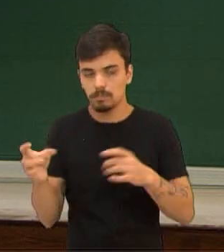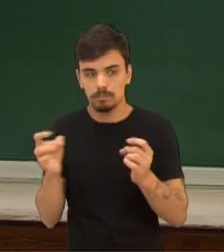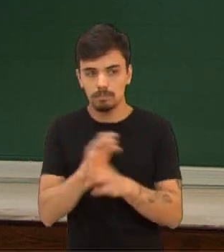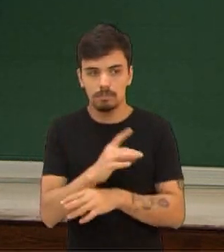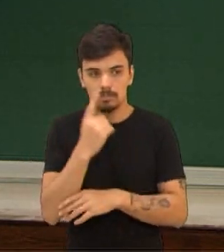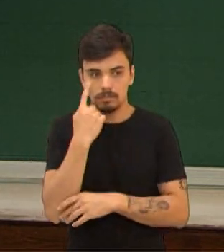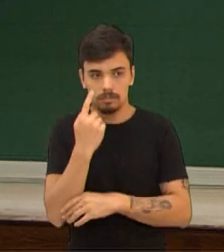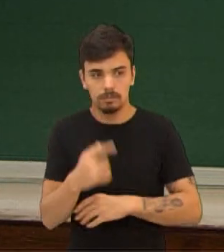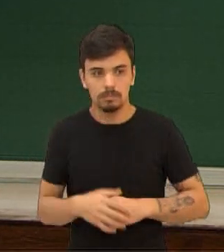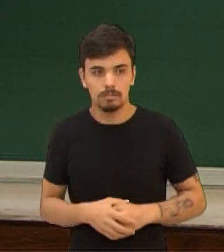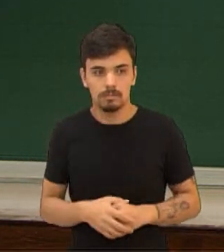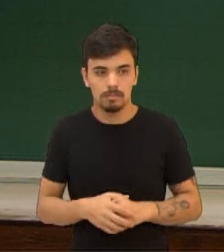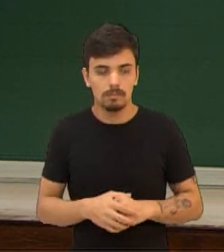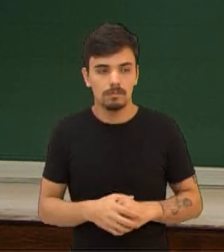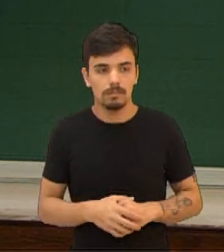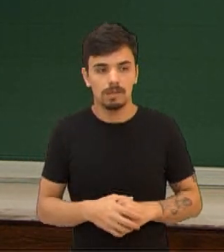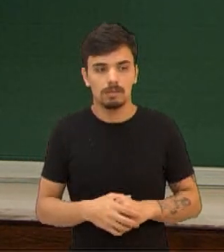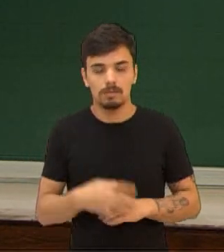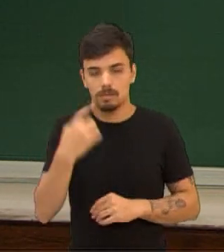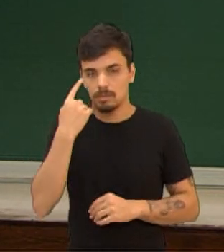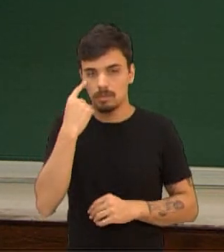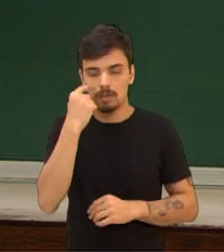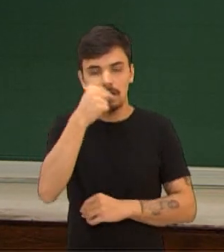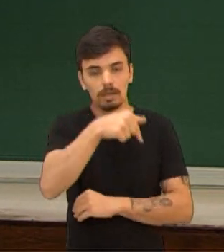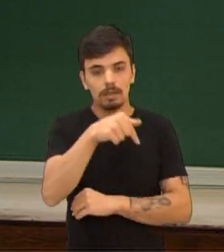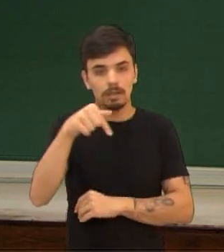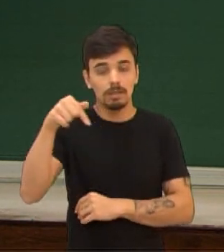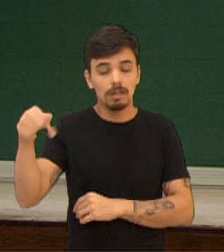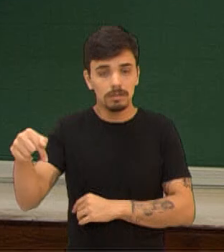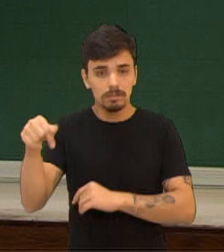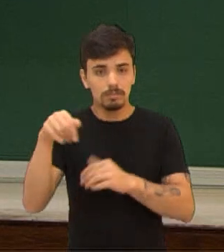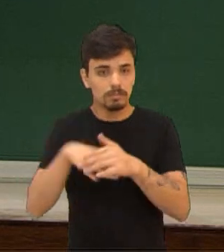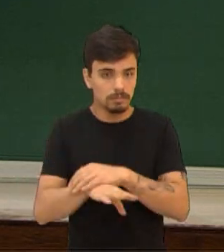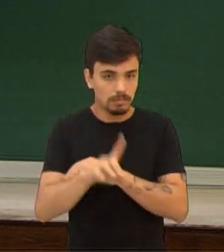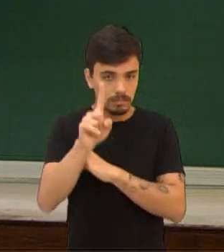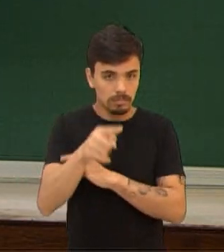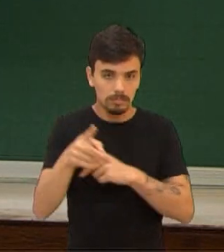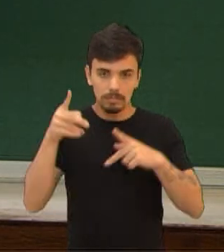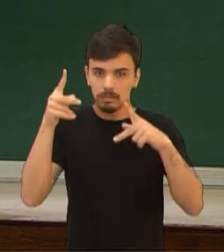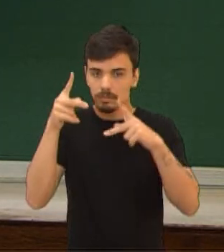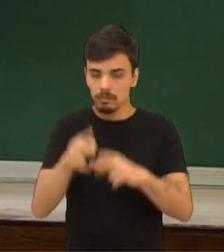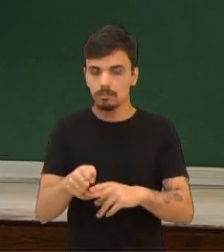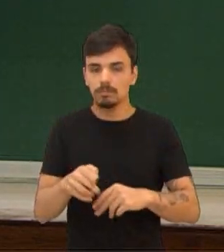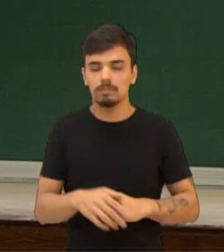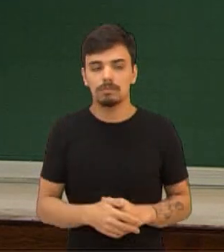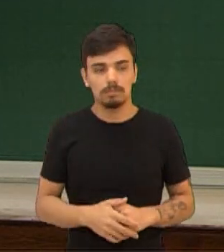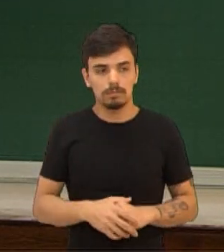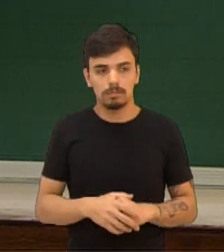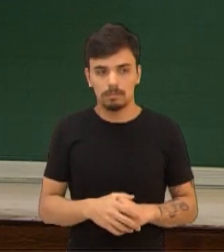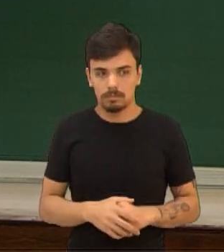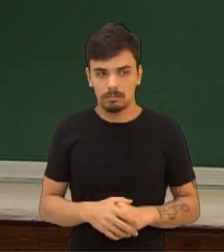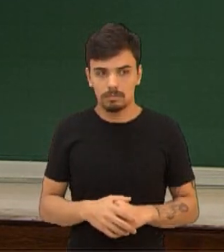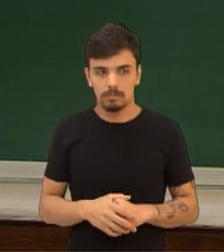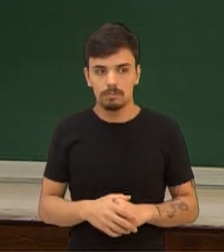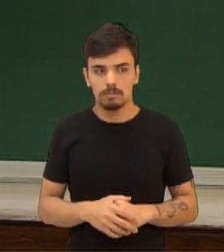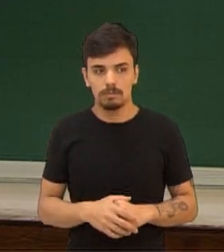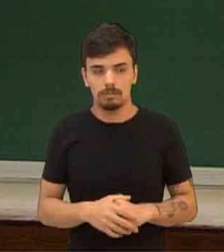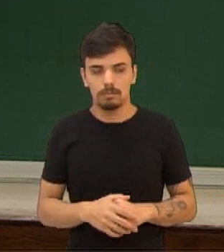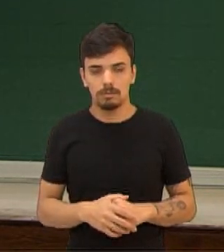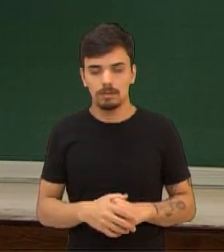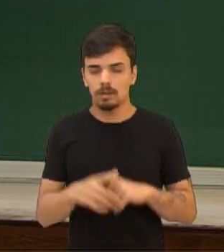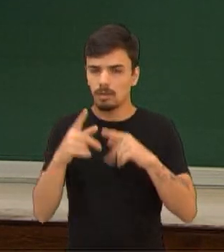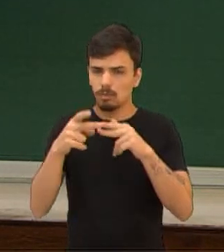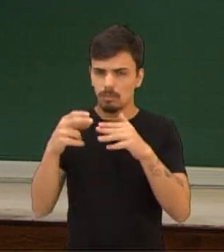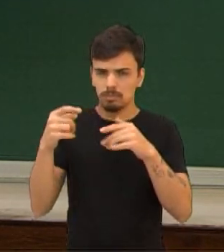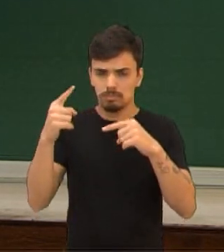Concluindo, as cargas acumuladas em cada capacitor são iguais. Ok? Então, é como se a corrente lá no